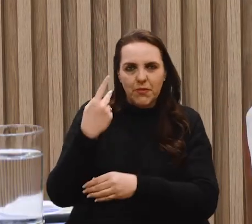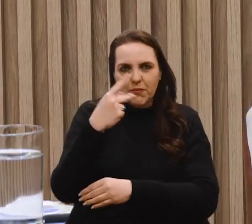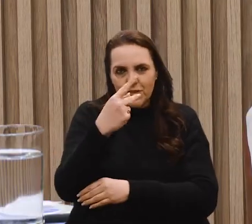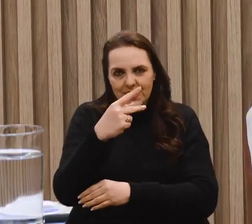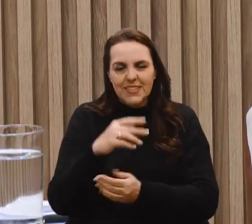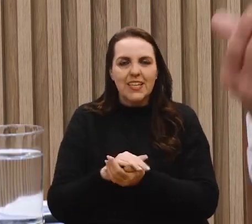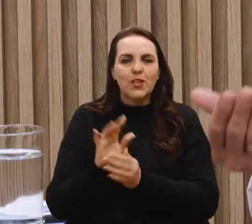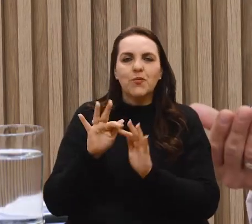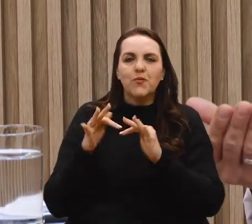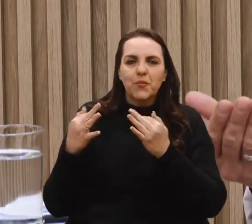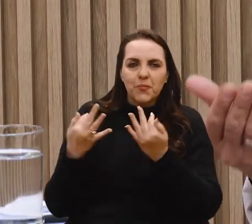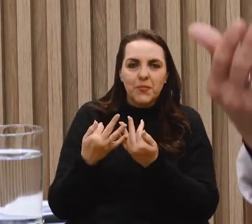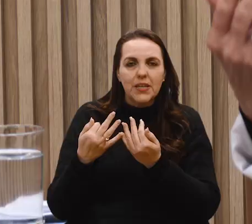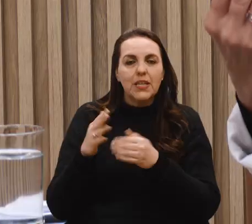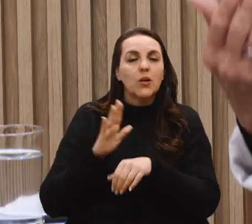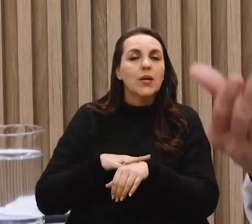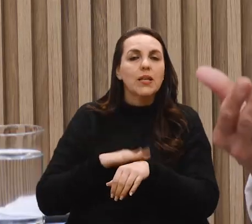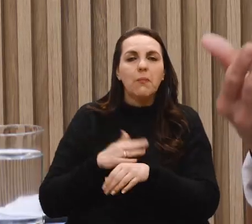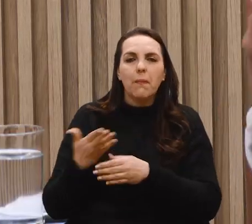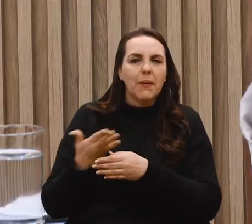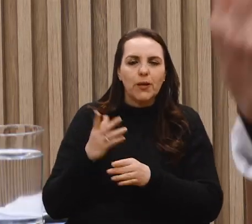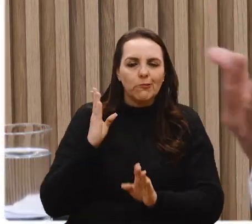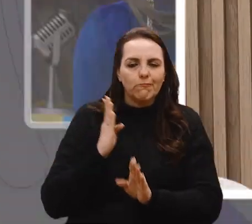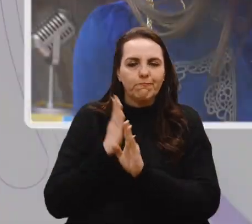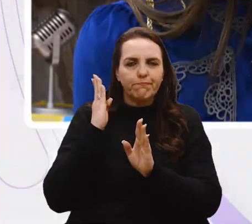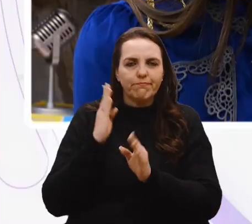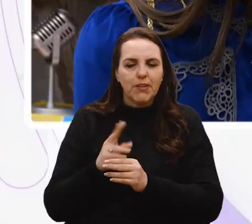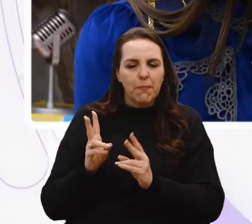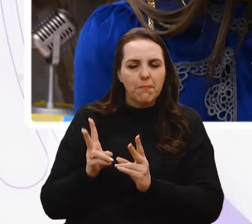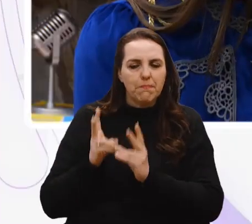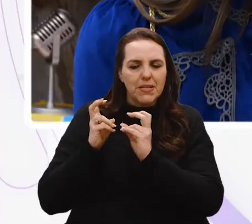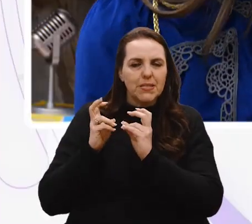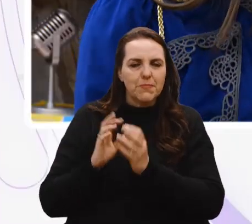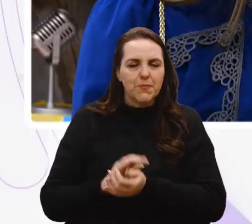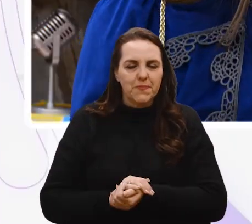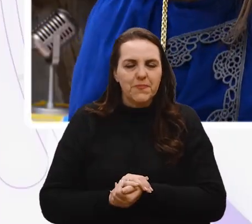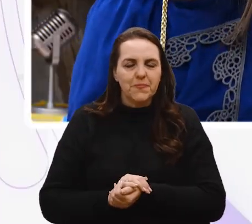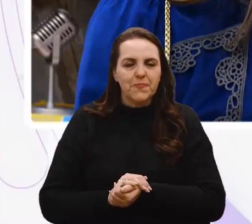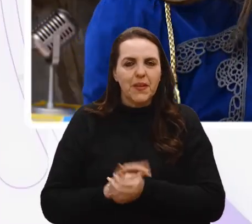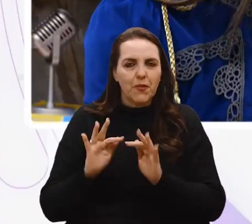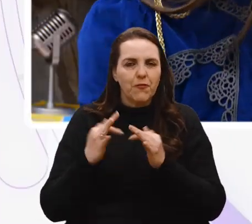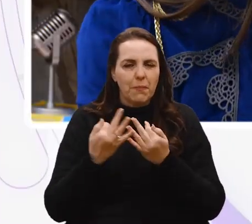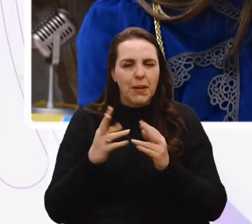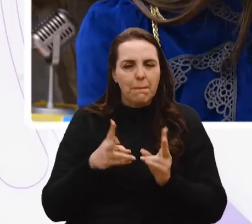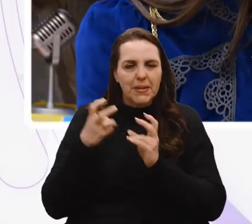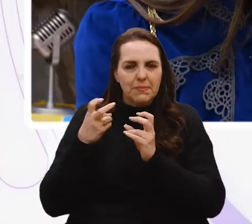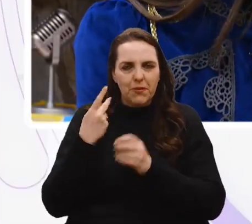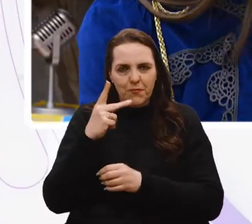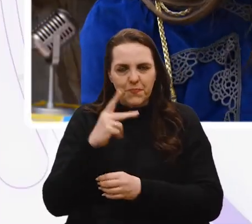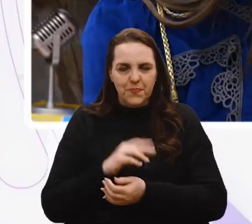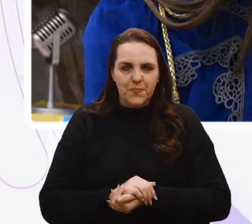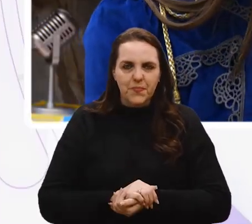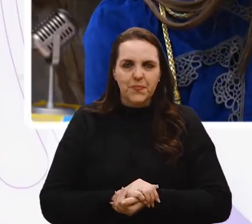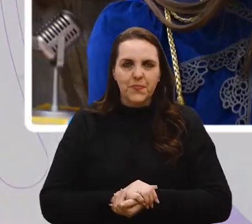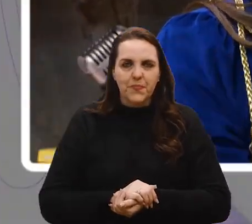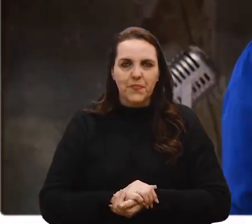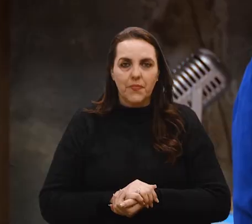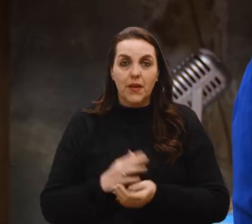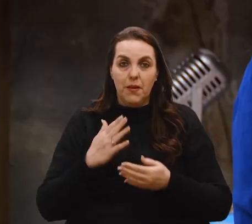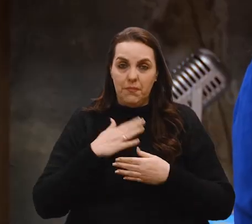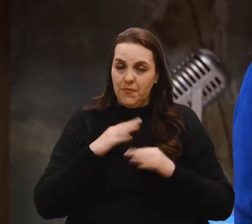família, e desde quando que tu percebeu, constatou, que a família constatou? A minha